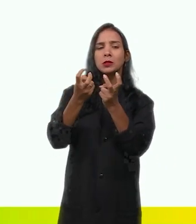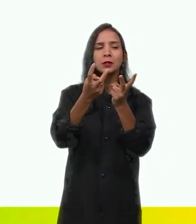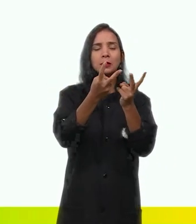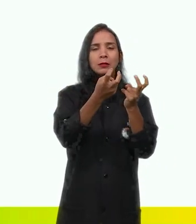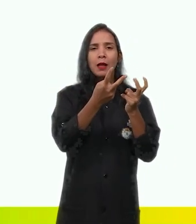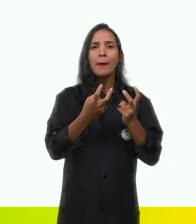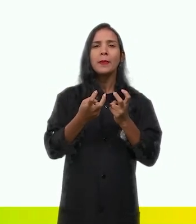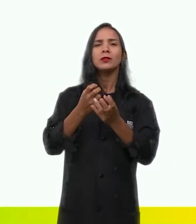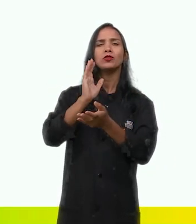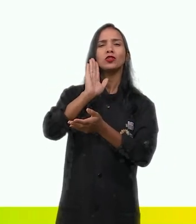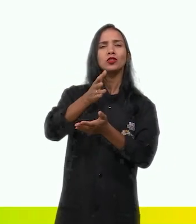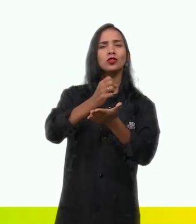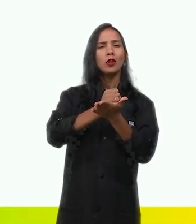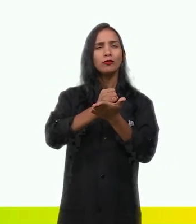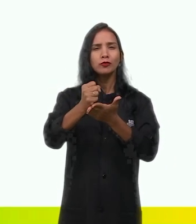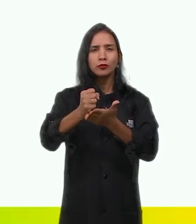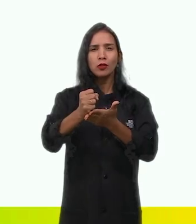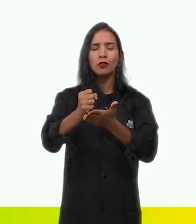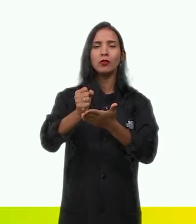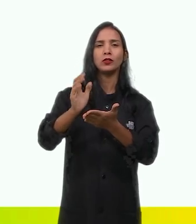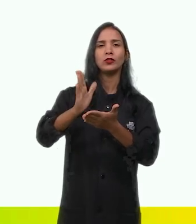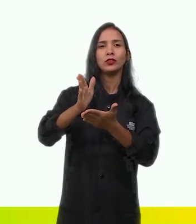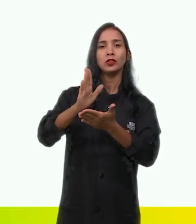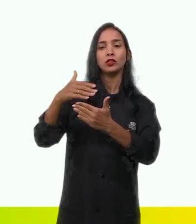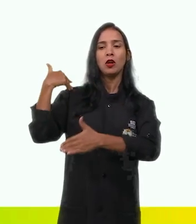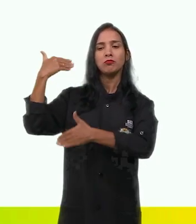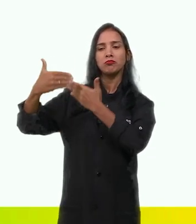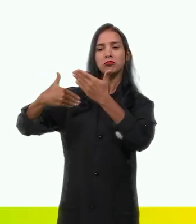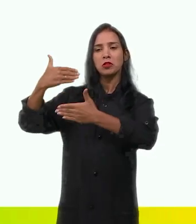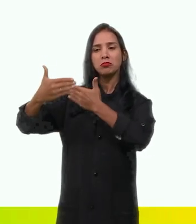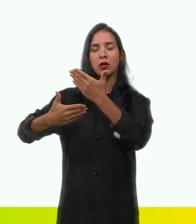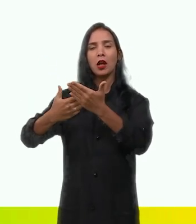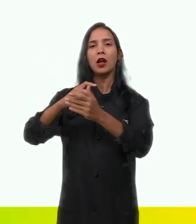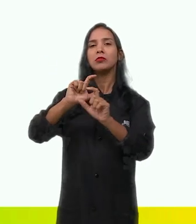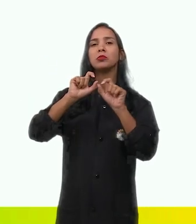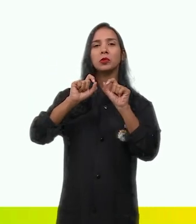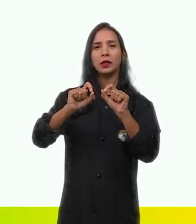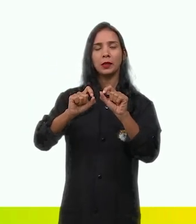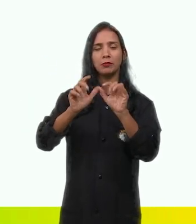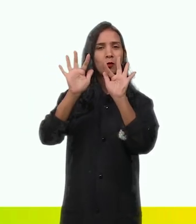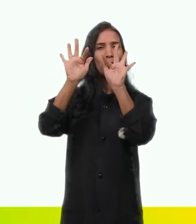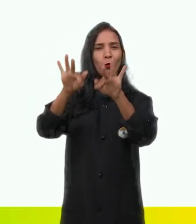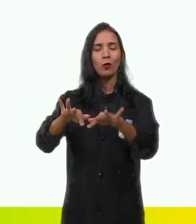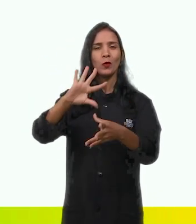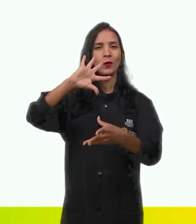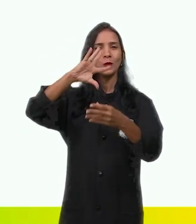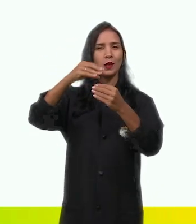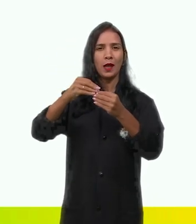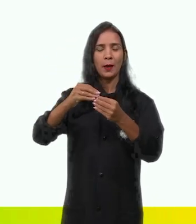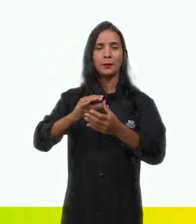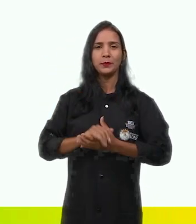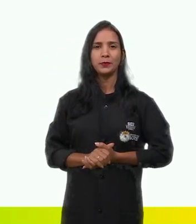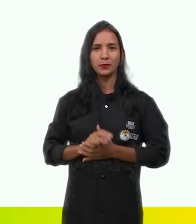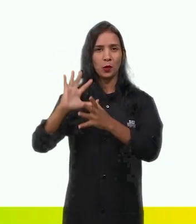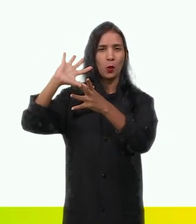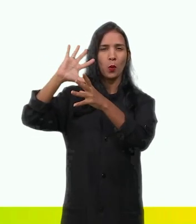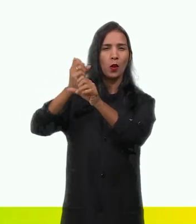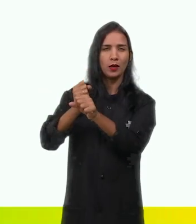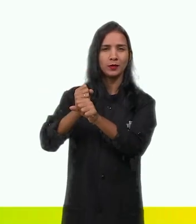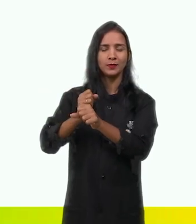que ficou para nós, né, a conclusão dessa nossa aula de hoje? A reflexão